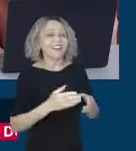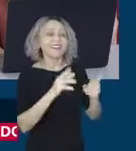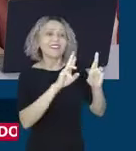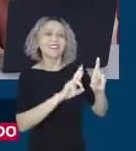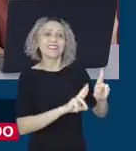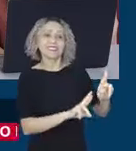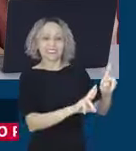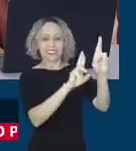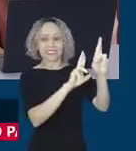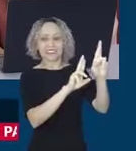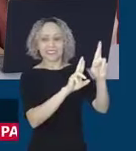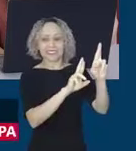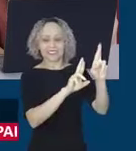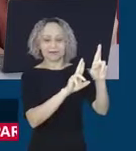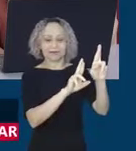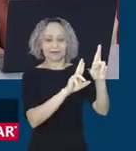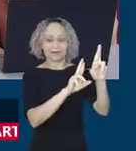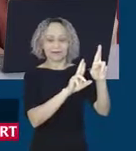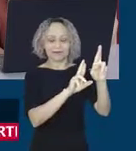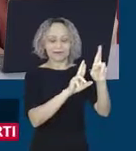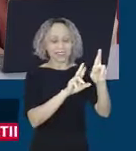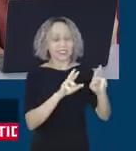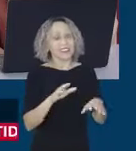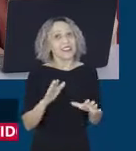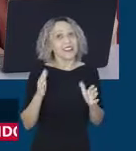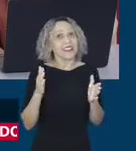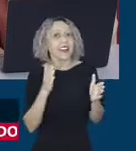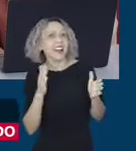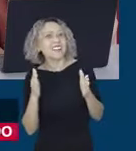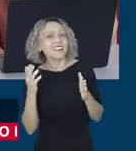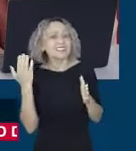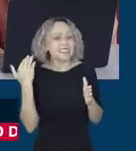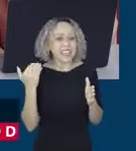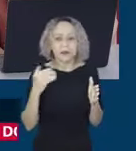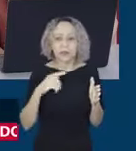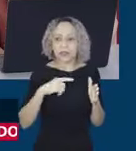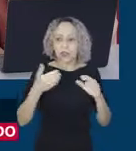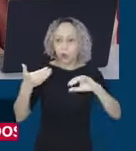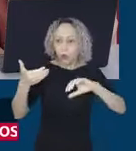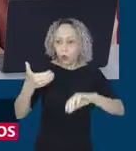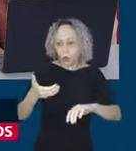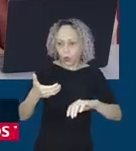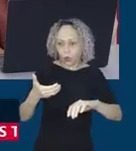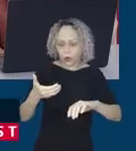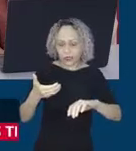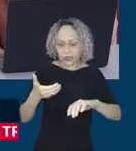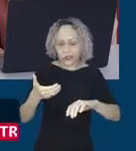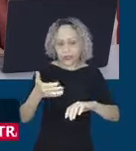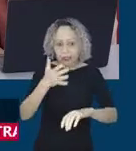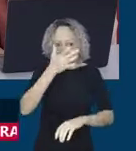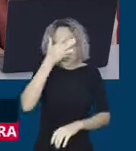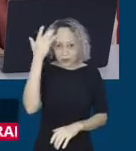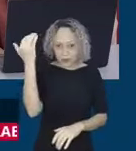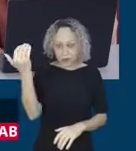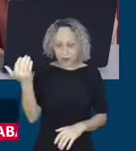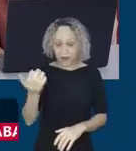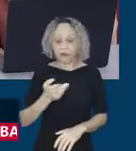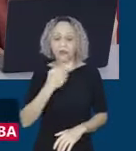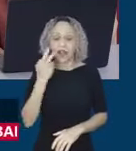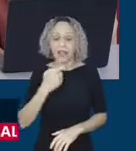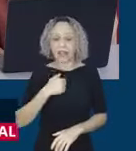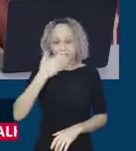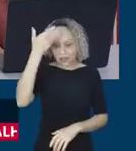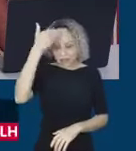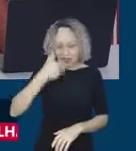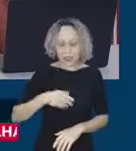escrevi havia um tempo aqui no Congresso, que eles diziam, o Painha é o homem de uma tecla só. Aí perguntava qual é a tecla?